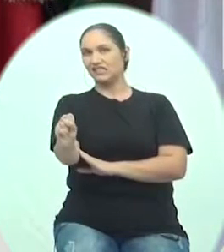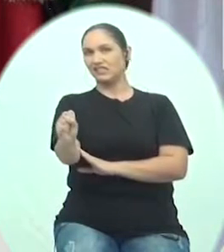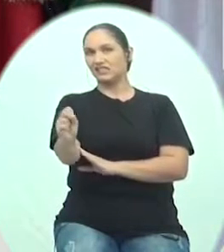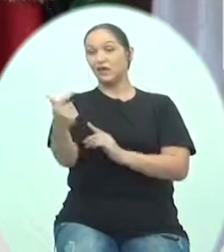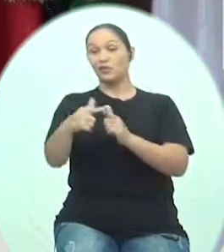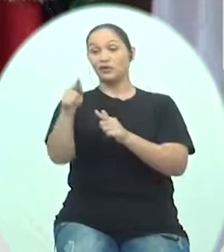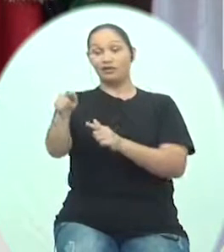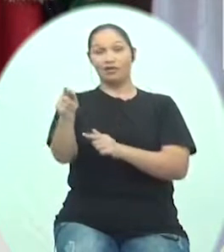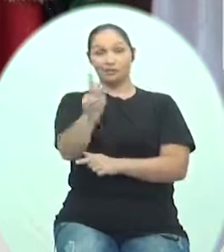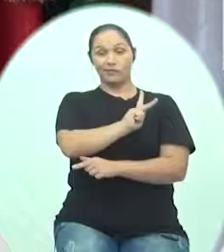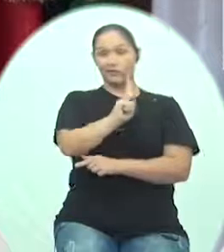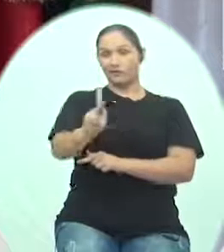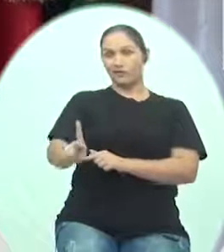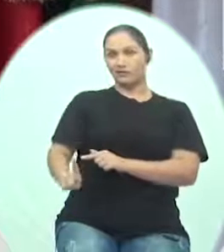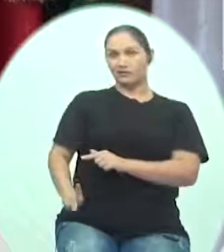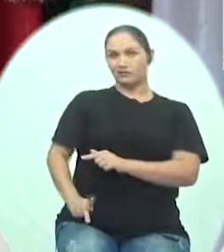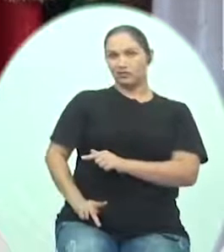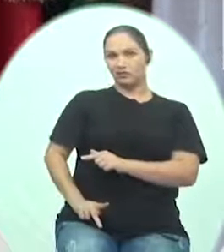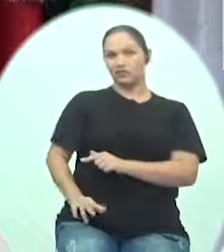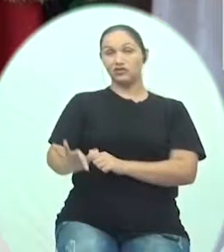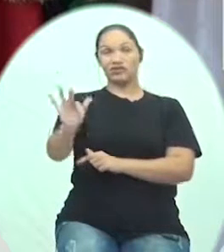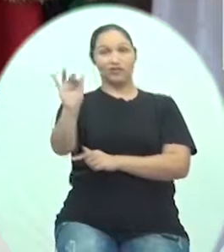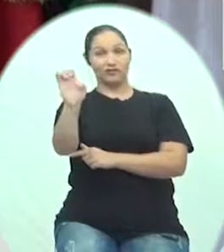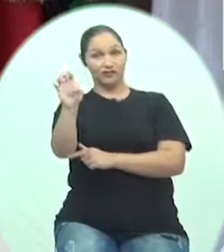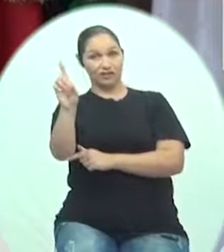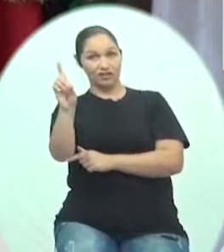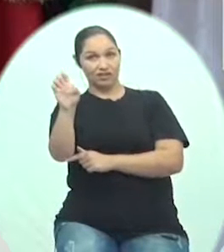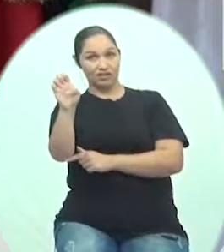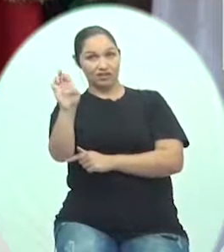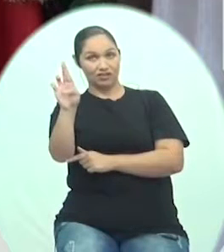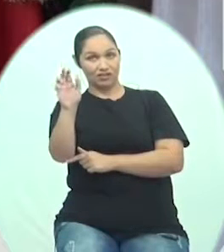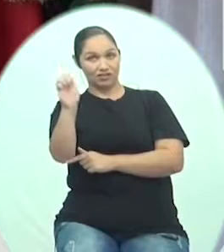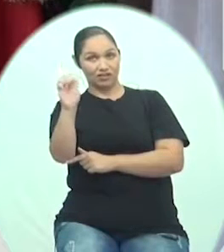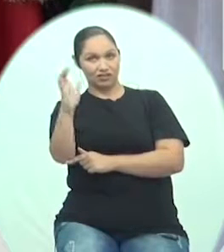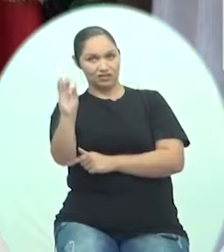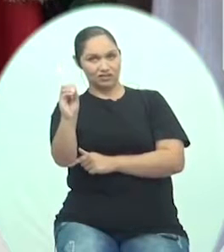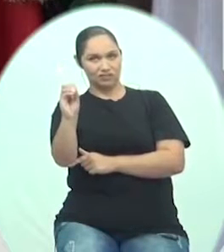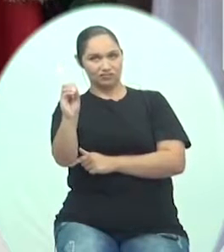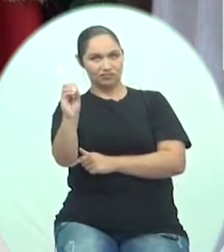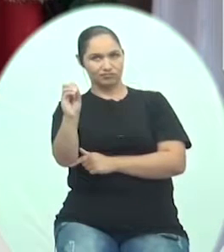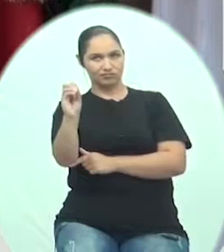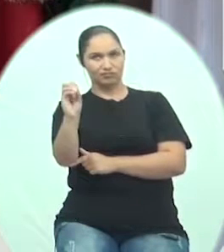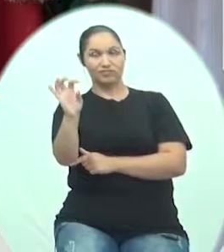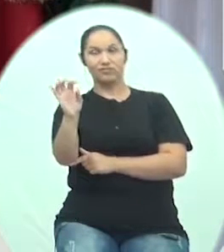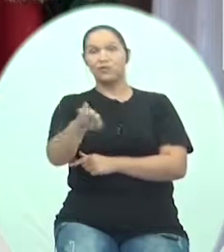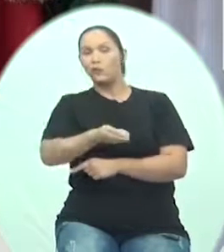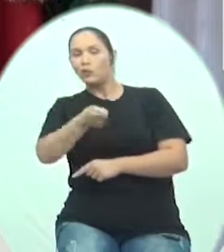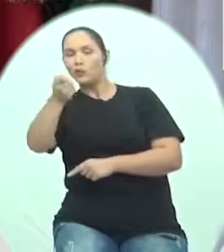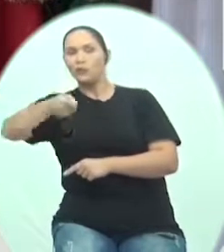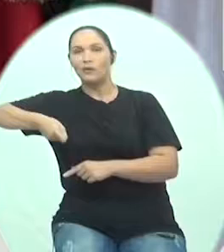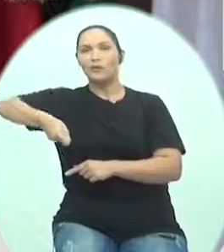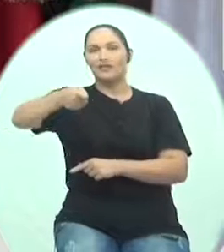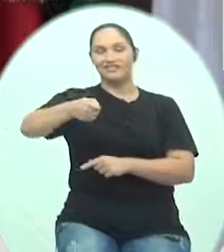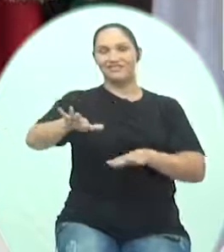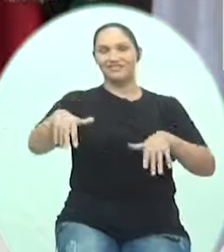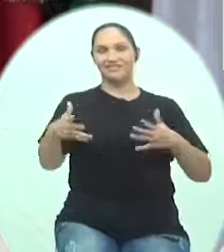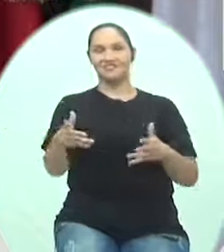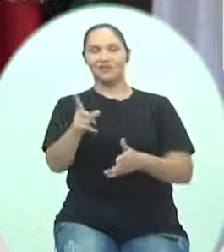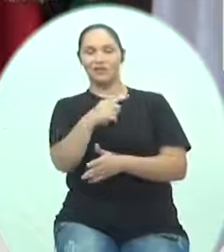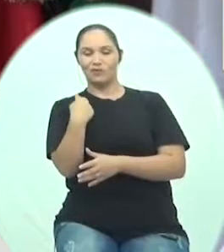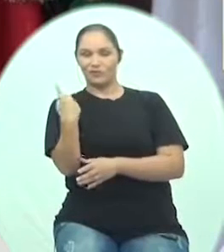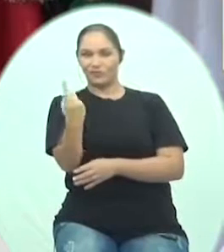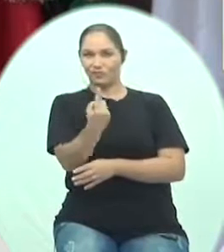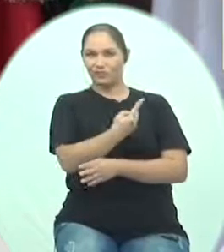tênis e ele essa casa manifestou essa a gratidão pelo fato de crisma está sendo